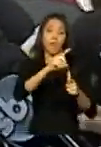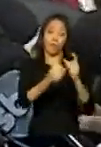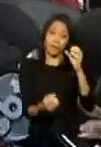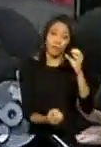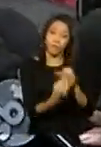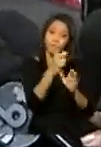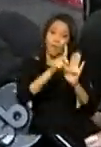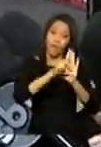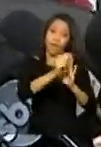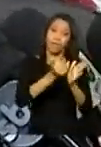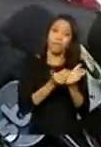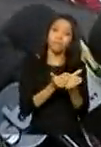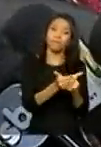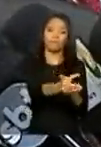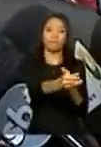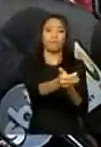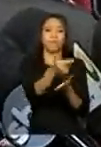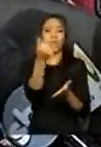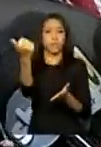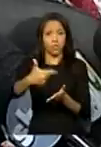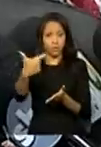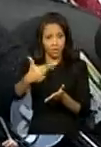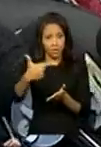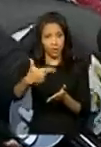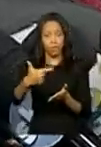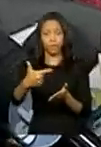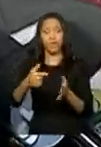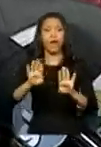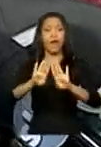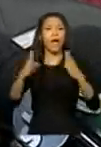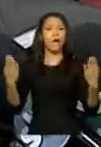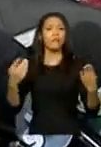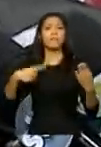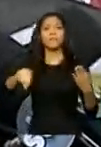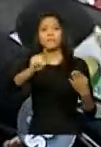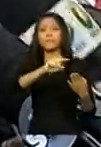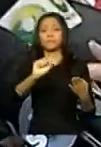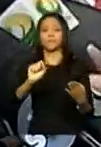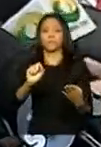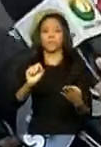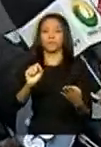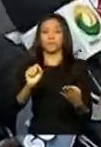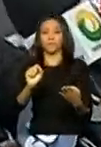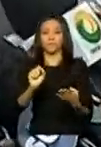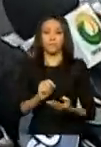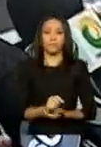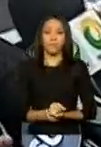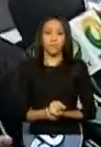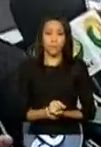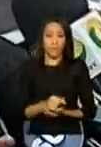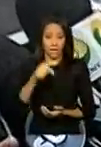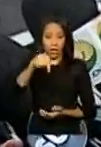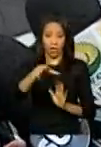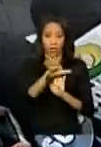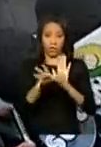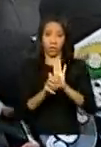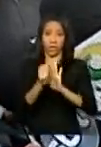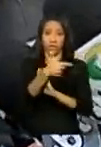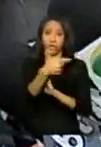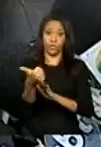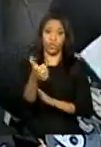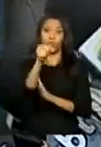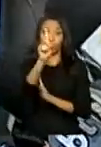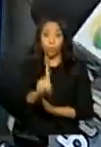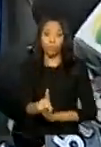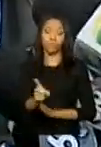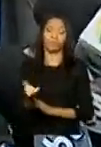e a segunda parte é abrir uma nova edição para que a gente tenha, de fato, condições no século XXI de garantir o direito do autor.